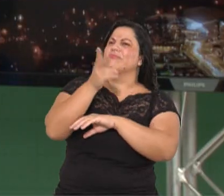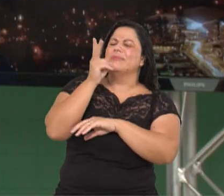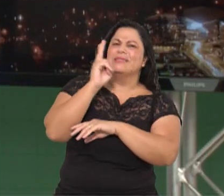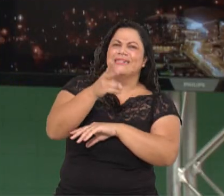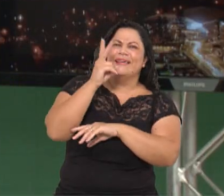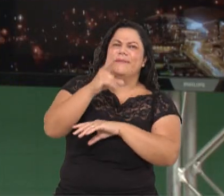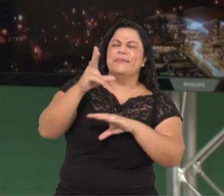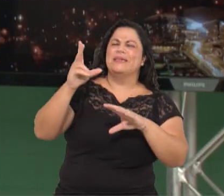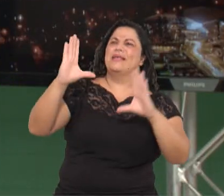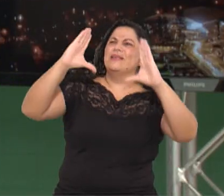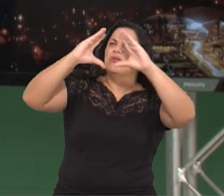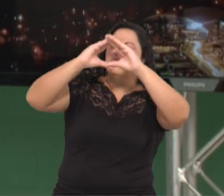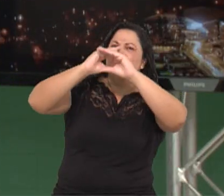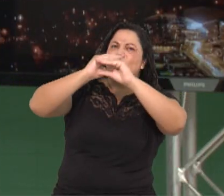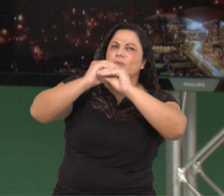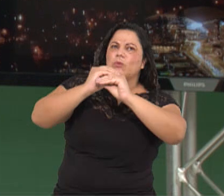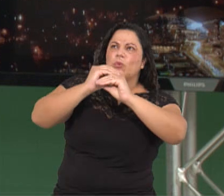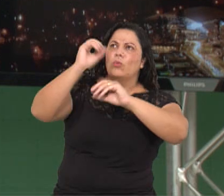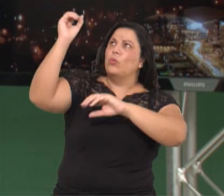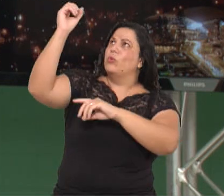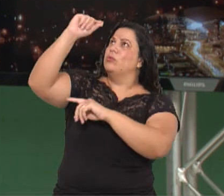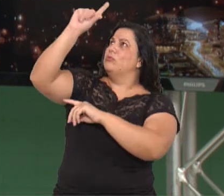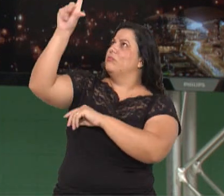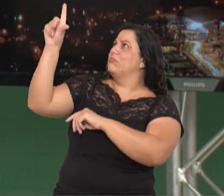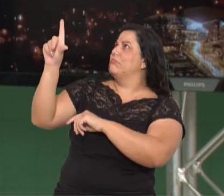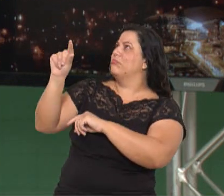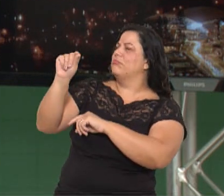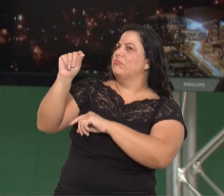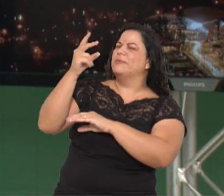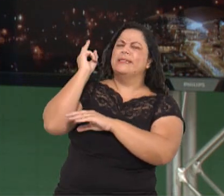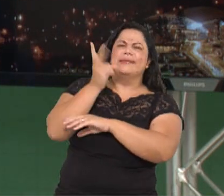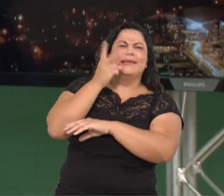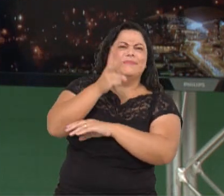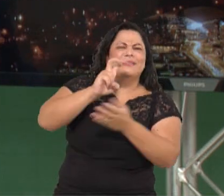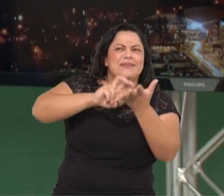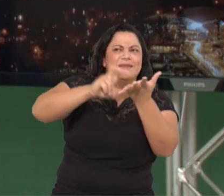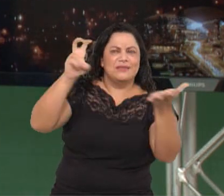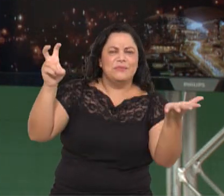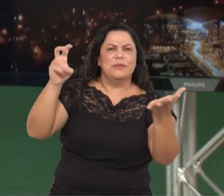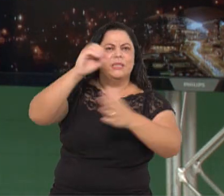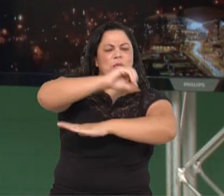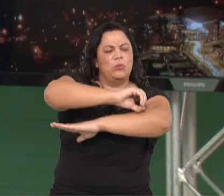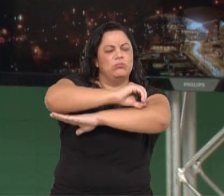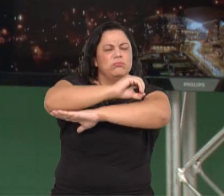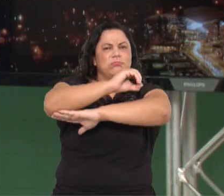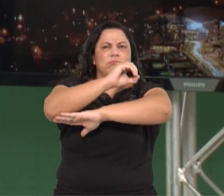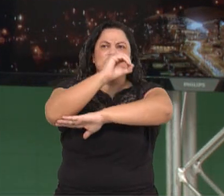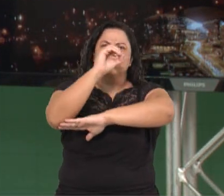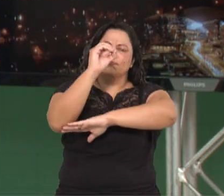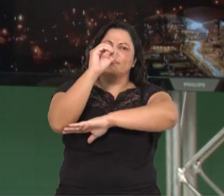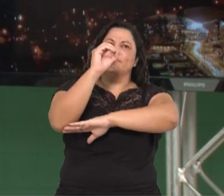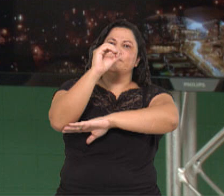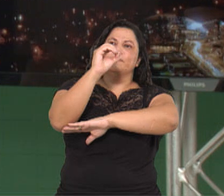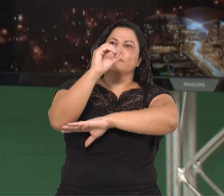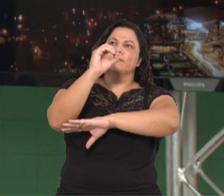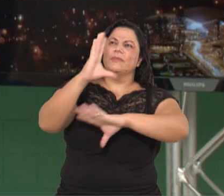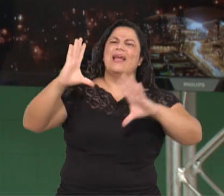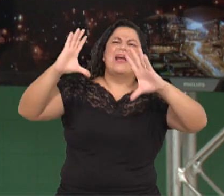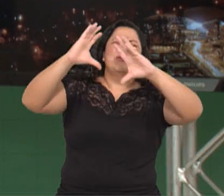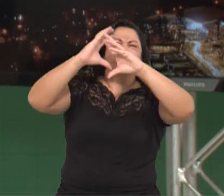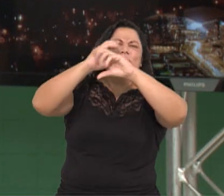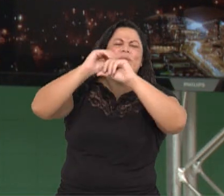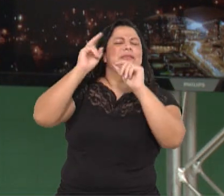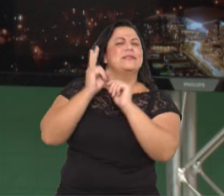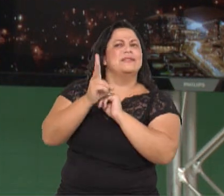que toda manhã o sol aparece? Todas as noites tem estrelas? Será que de